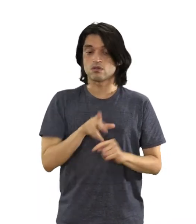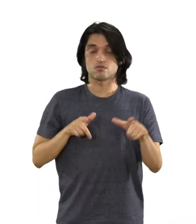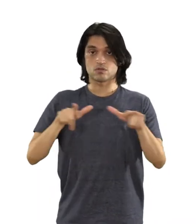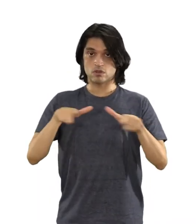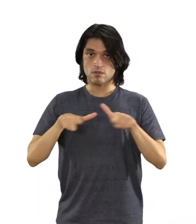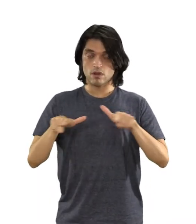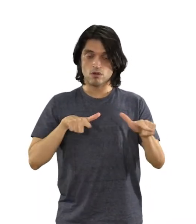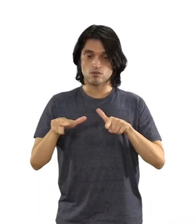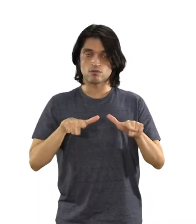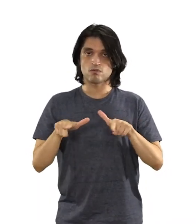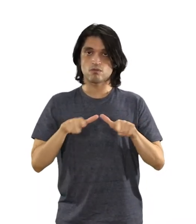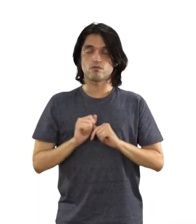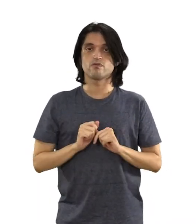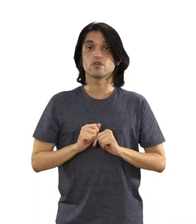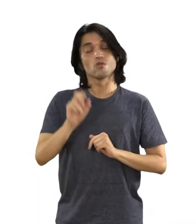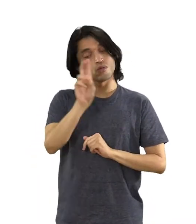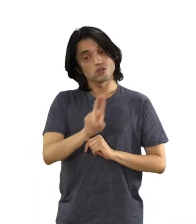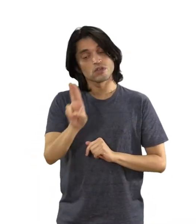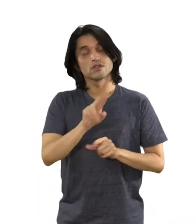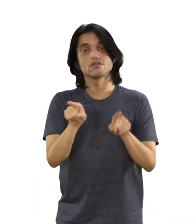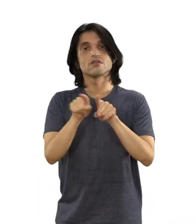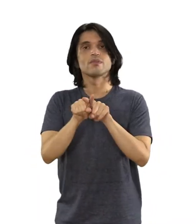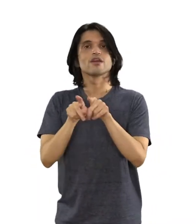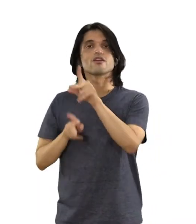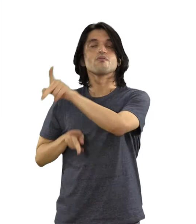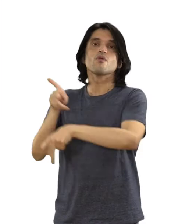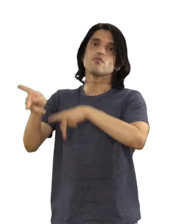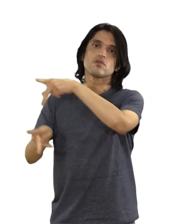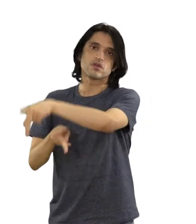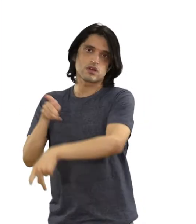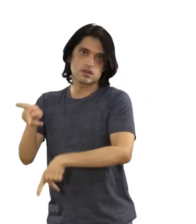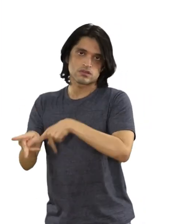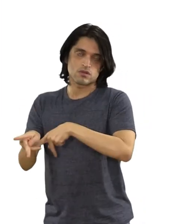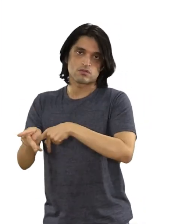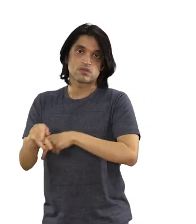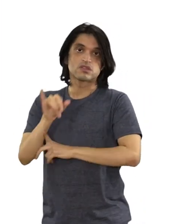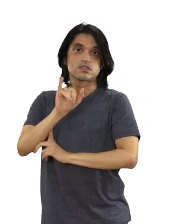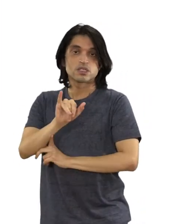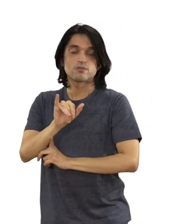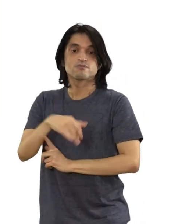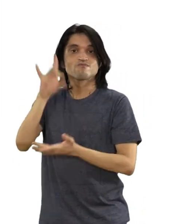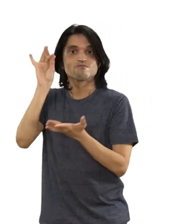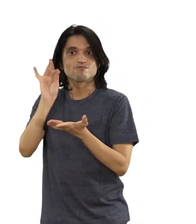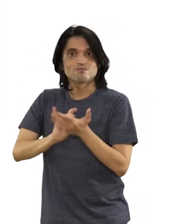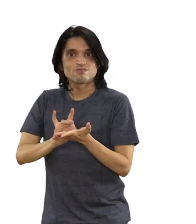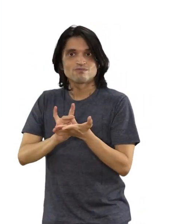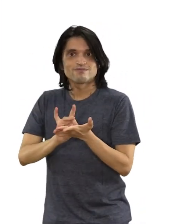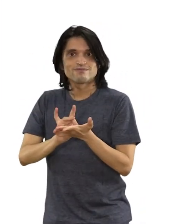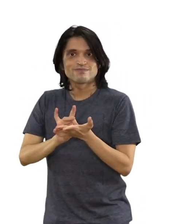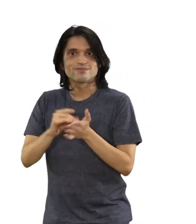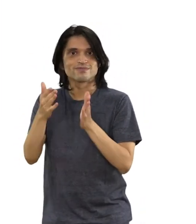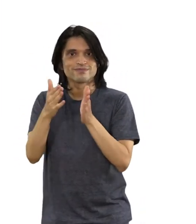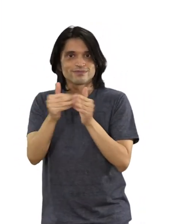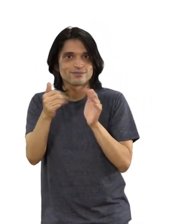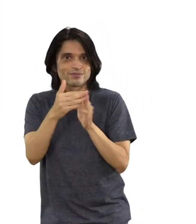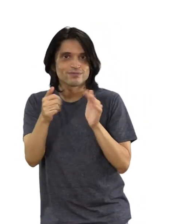âmbito trabalhista e também utilizada pela população quando quer oficializar uma solicitação